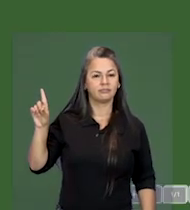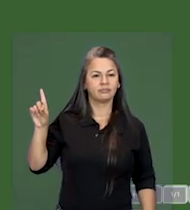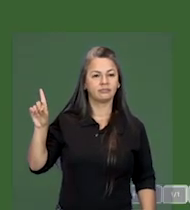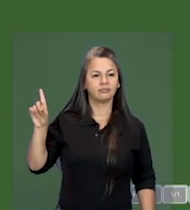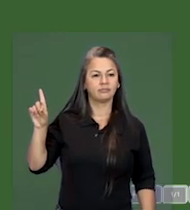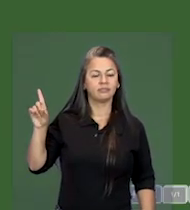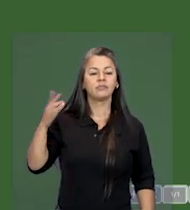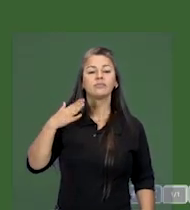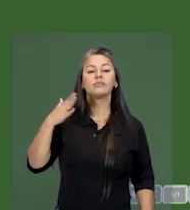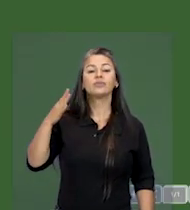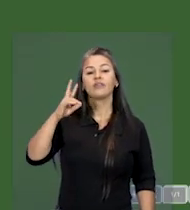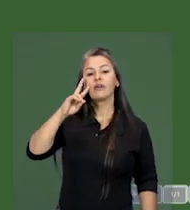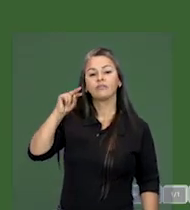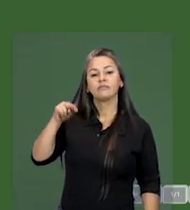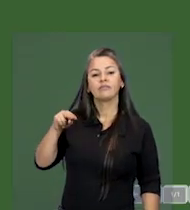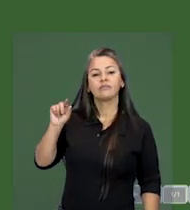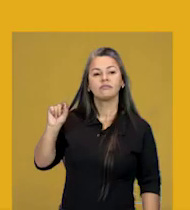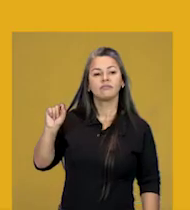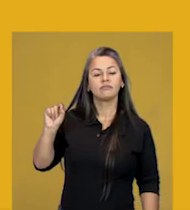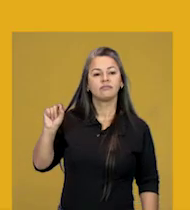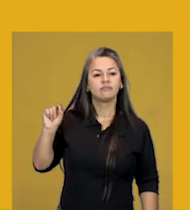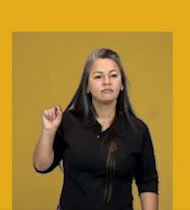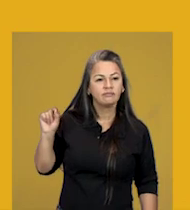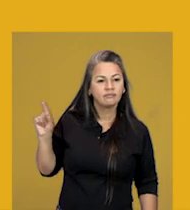DEF é igual